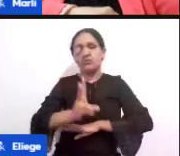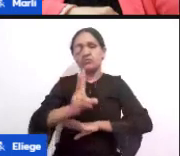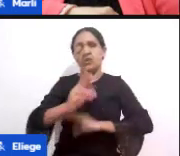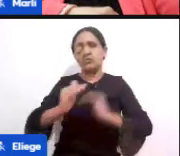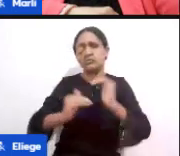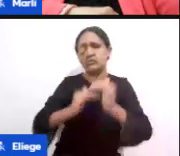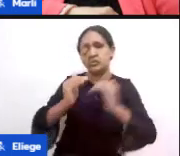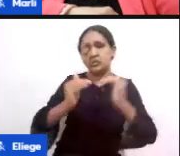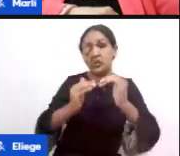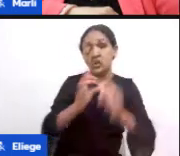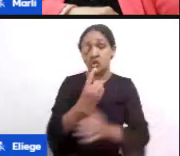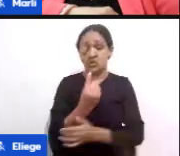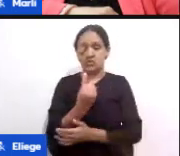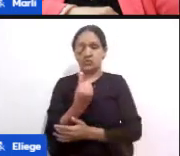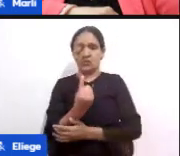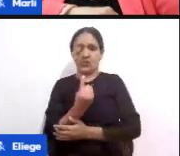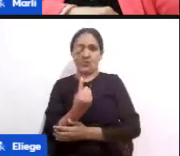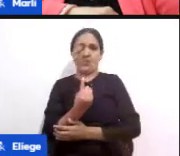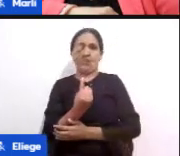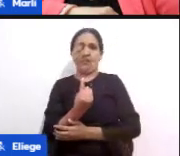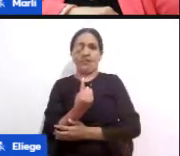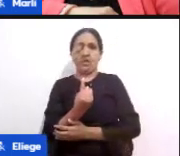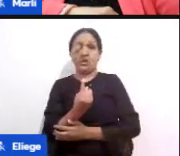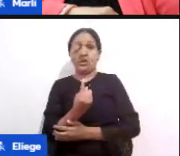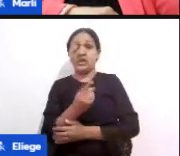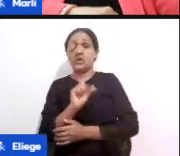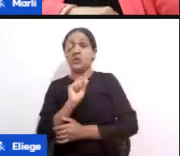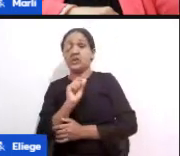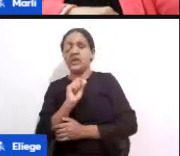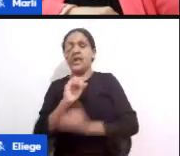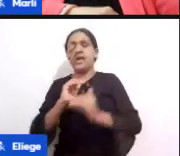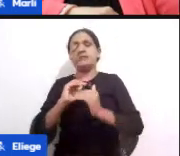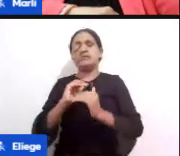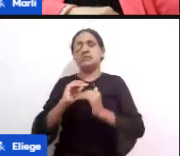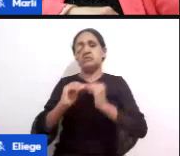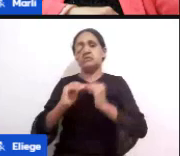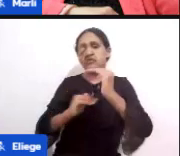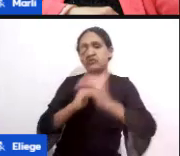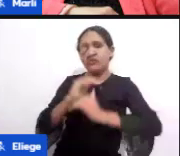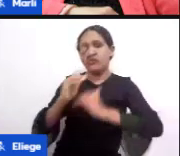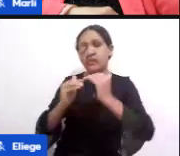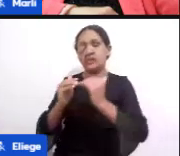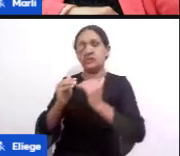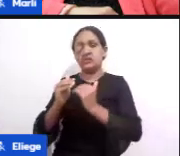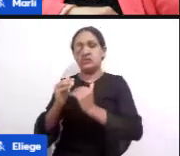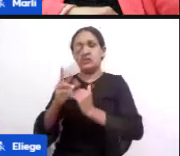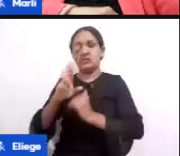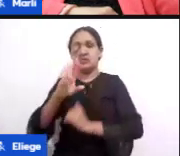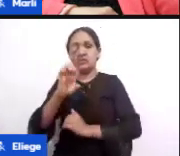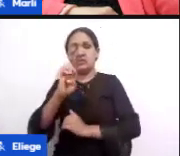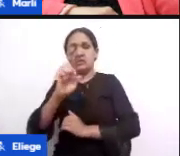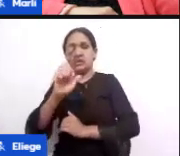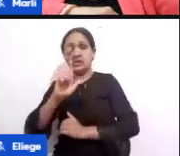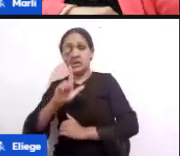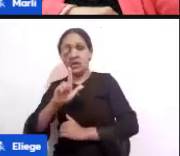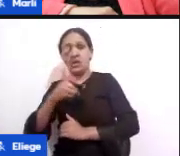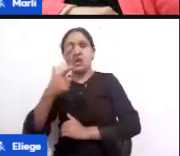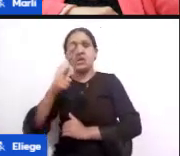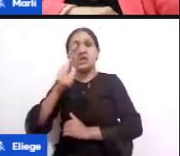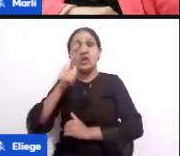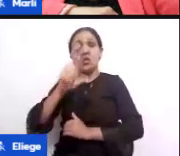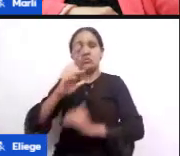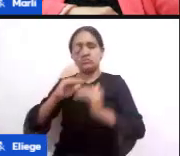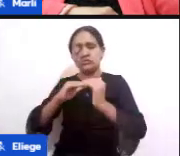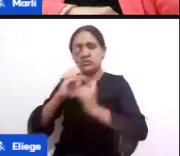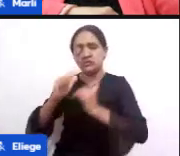individual, que seria o nível de desenvolvimento real, onde ele conseguiria desenvolver os problemas que são colocados